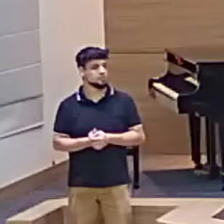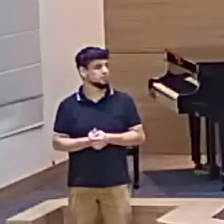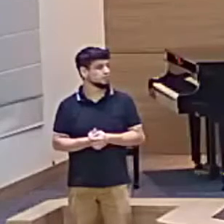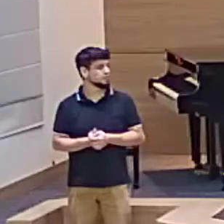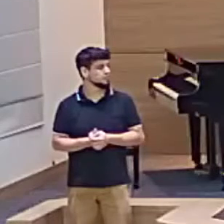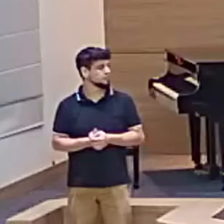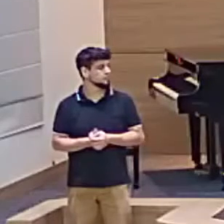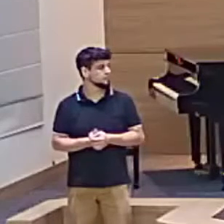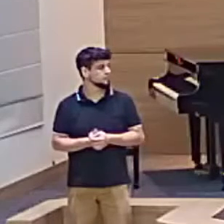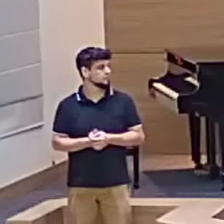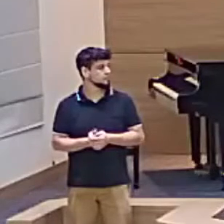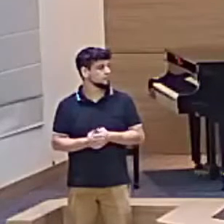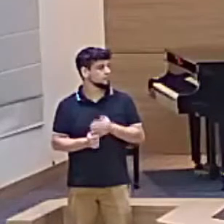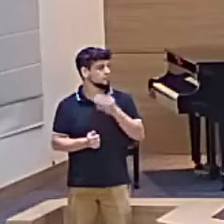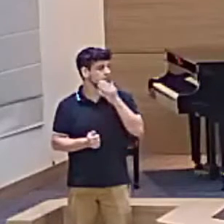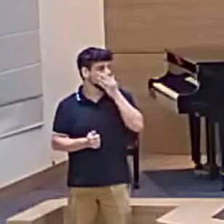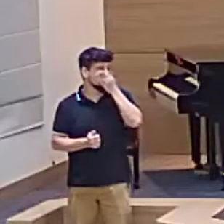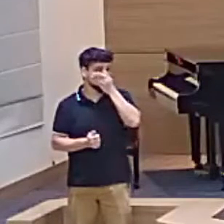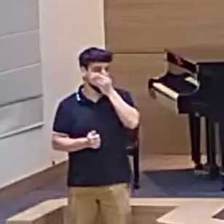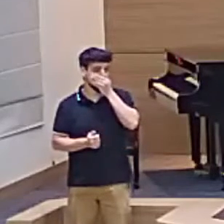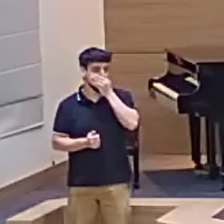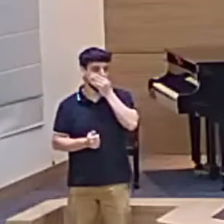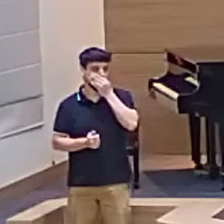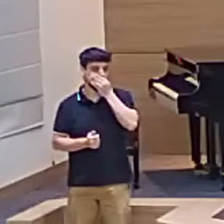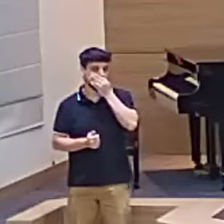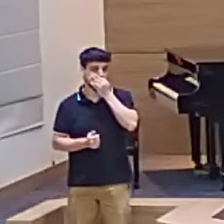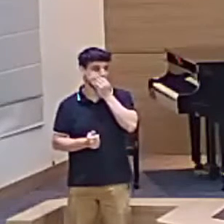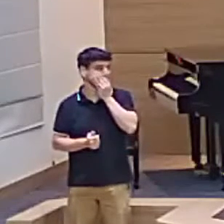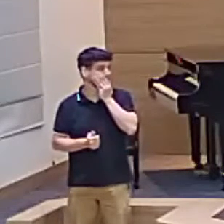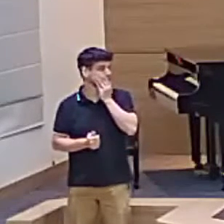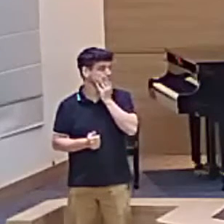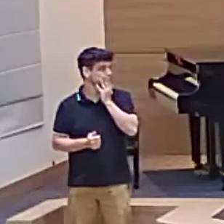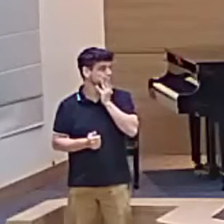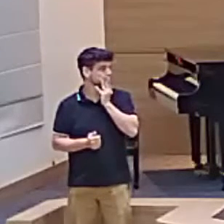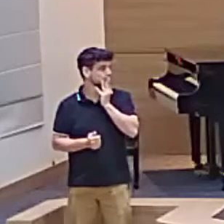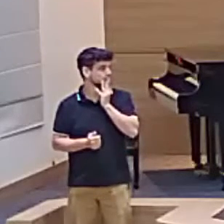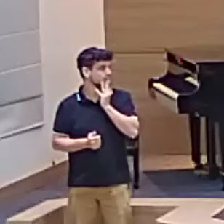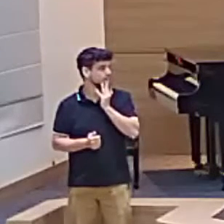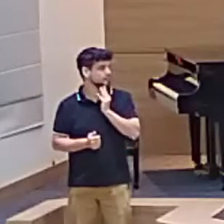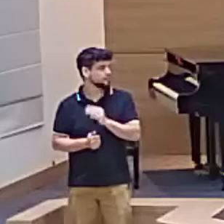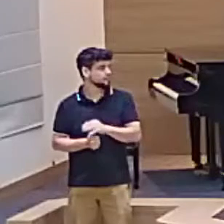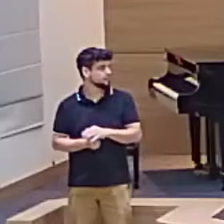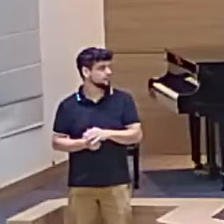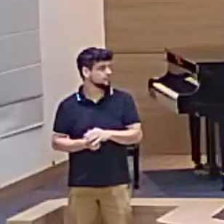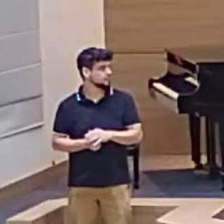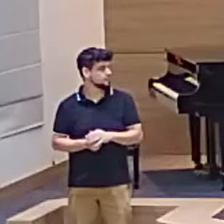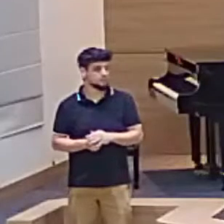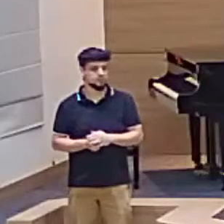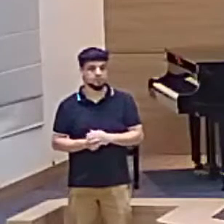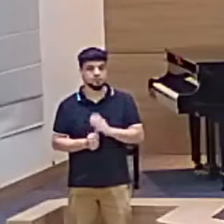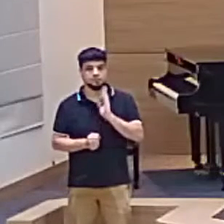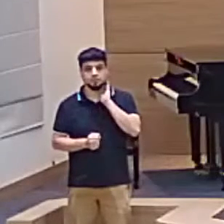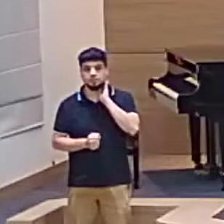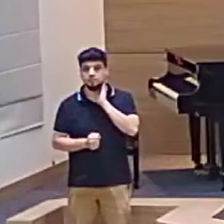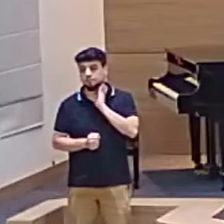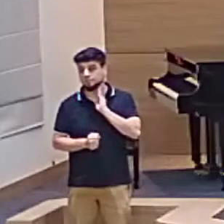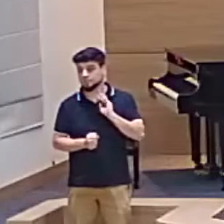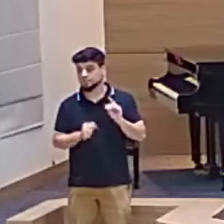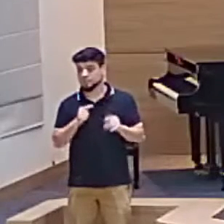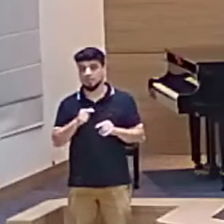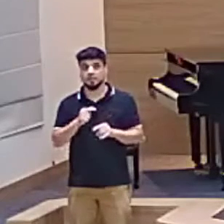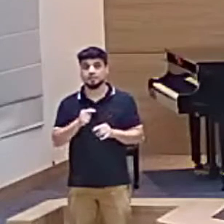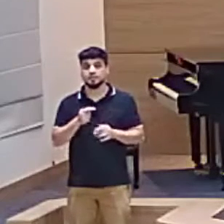o Josué Capítulo 24 E aí os irmãos isso aqui é um dos textos